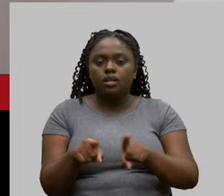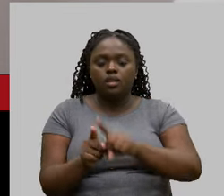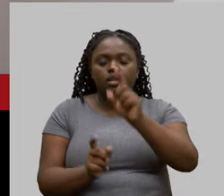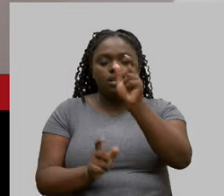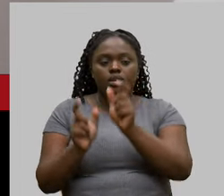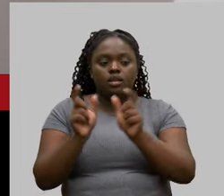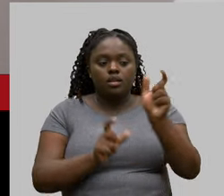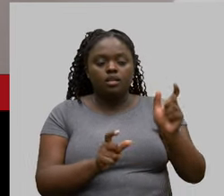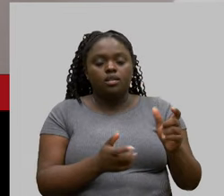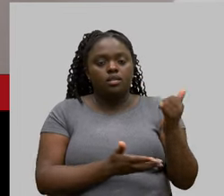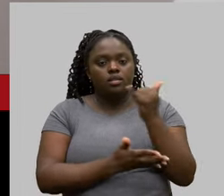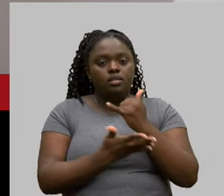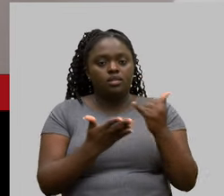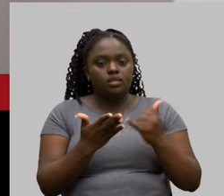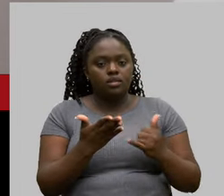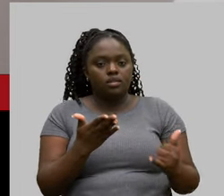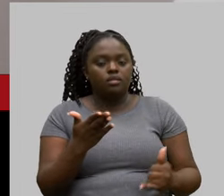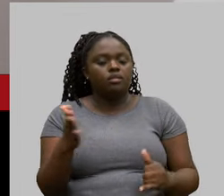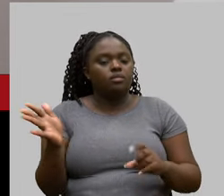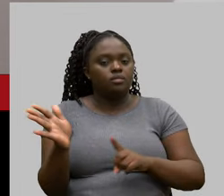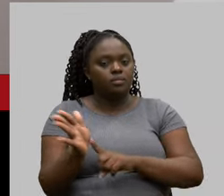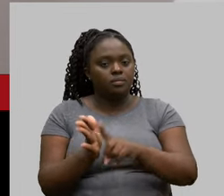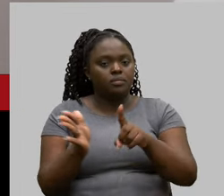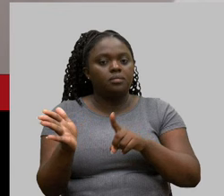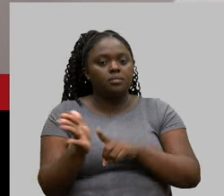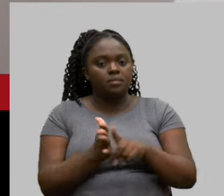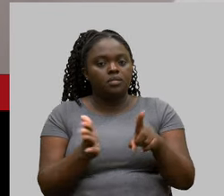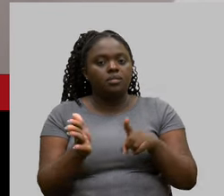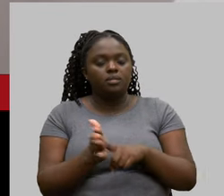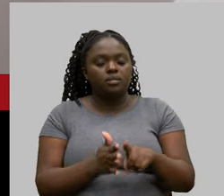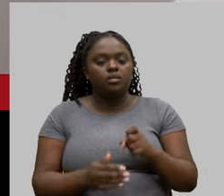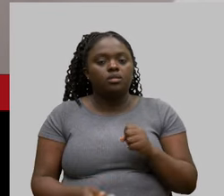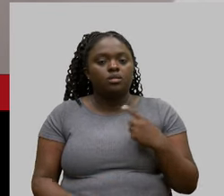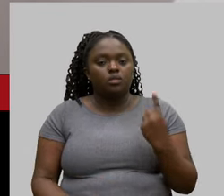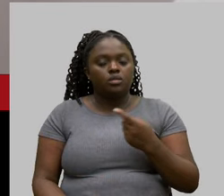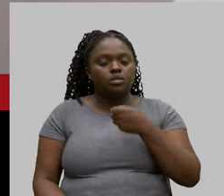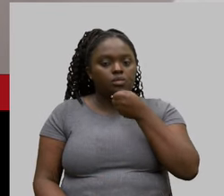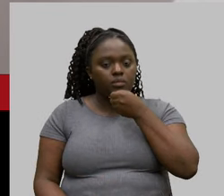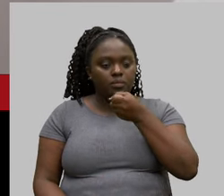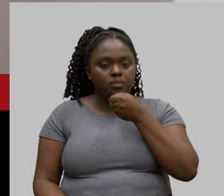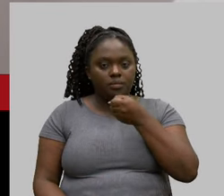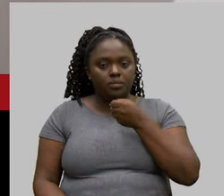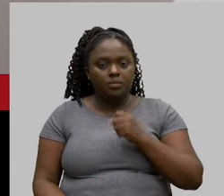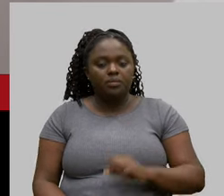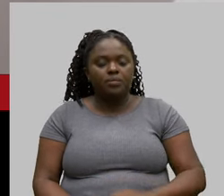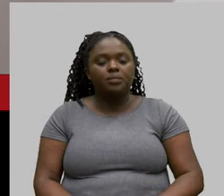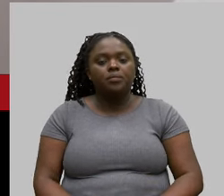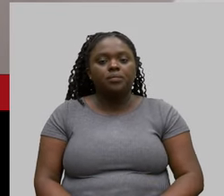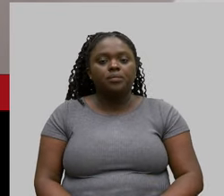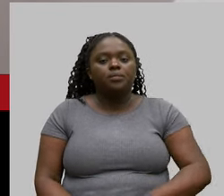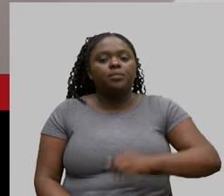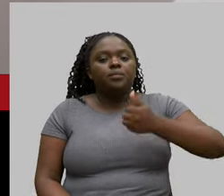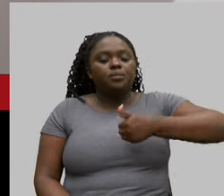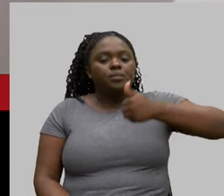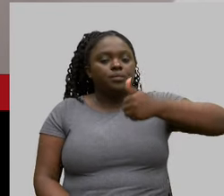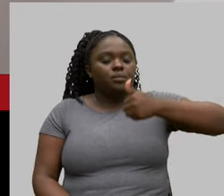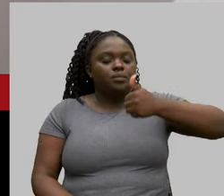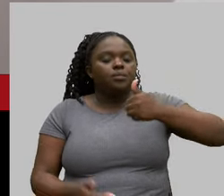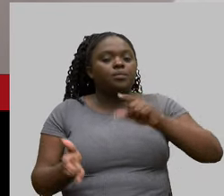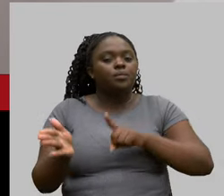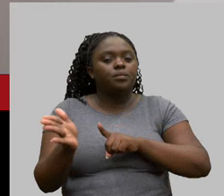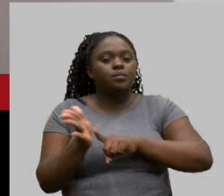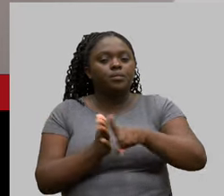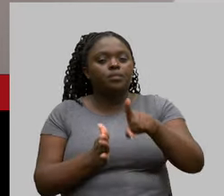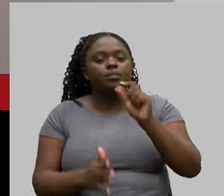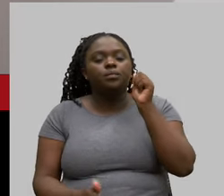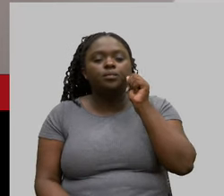inscrever para fazer as perguntas no nosso microfone a primeira pergunta primeiro questionamento vem